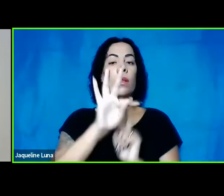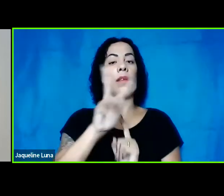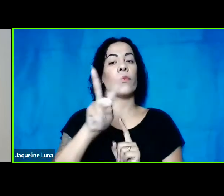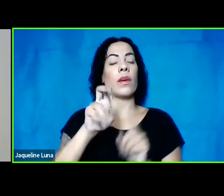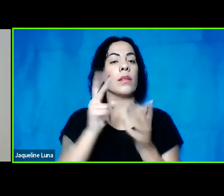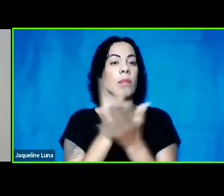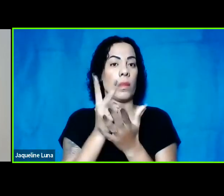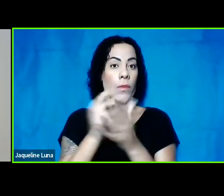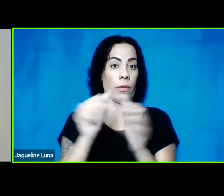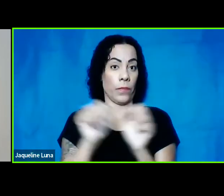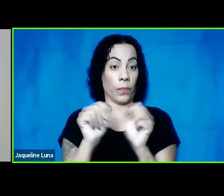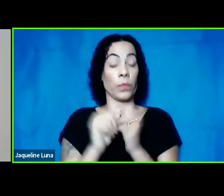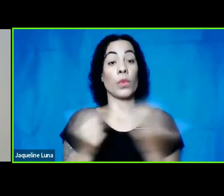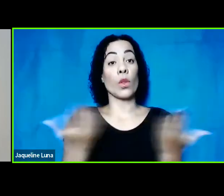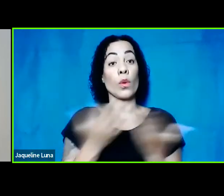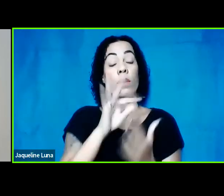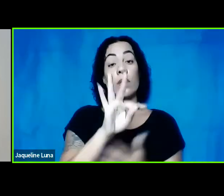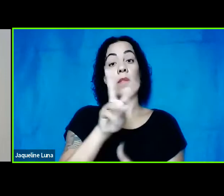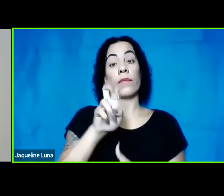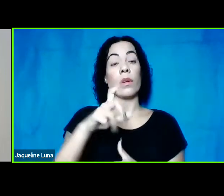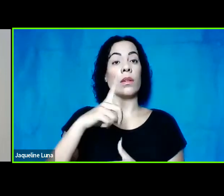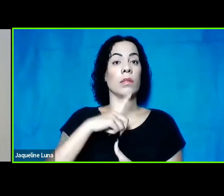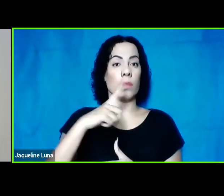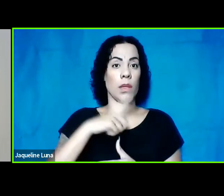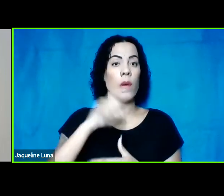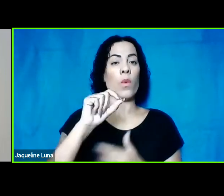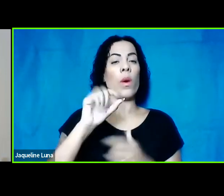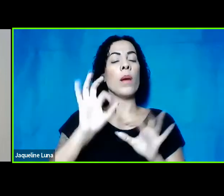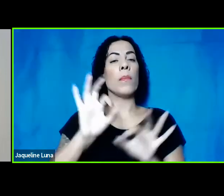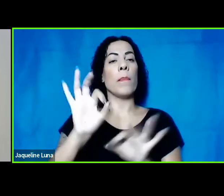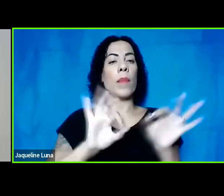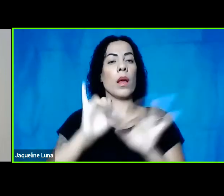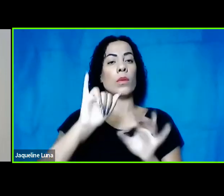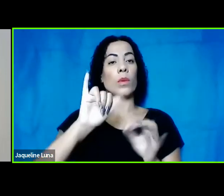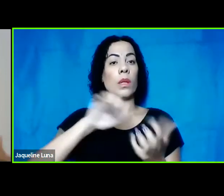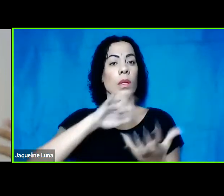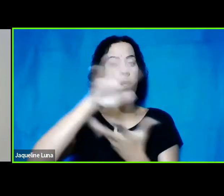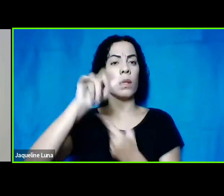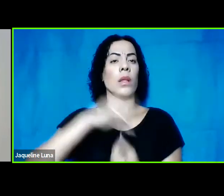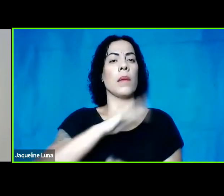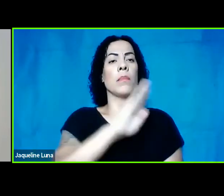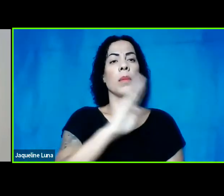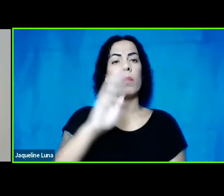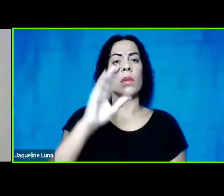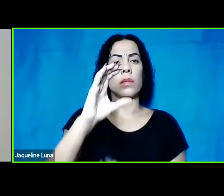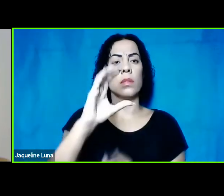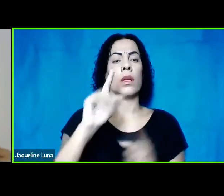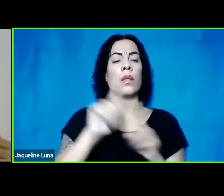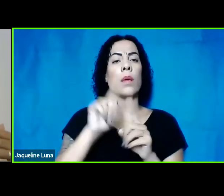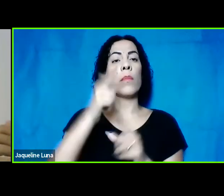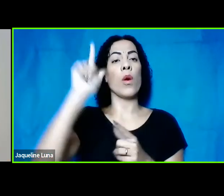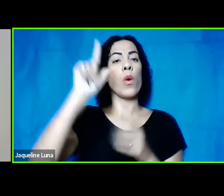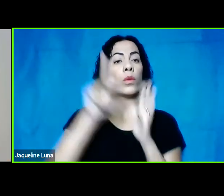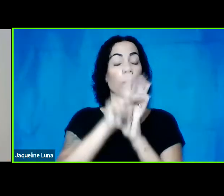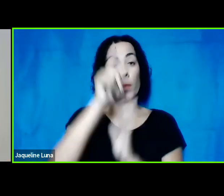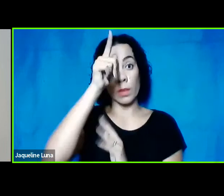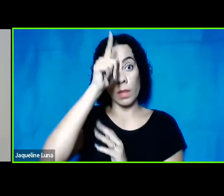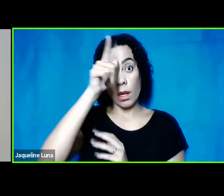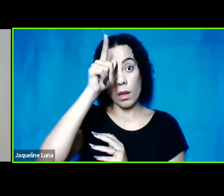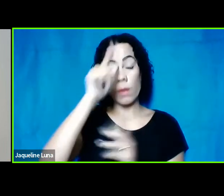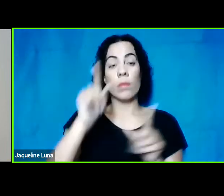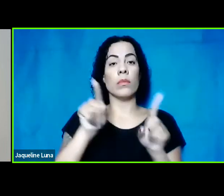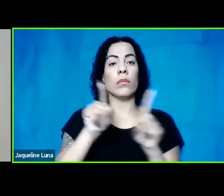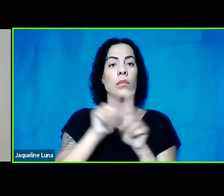fazer. Hoje, a TVE ela tem, no plano internacional, parcerias com a BBC, com a Deutsche Welle da Alemanha, com a RTP